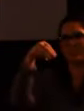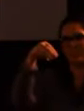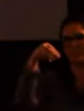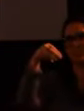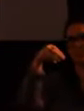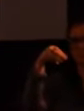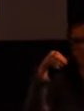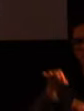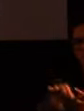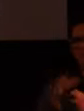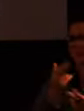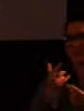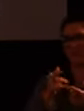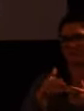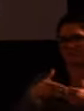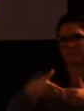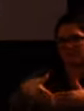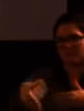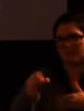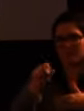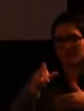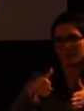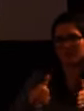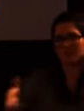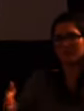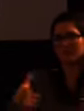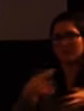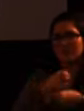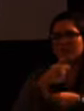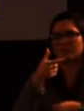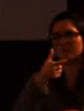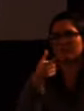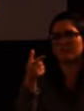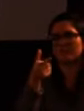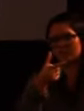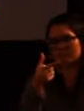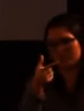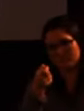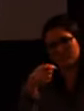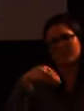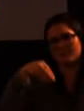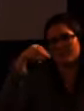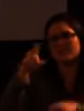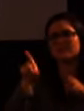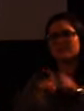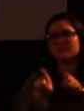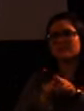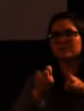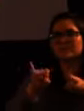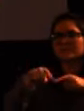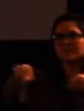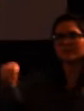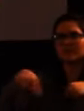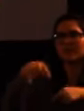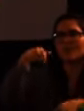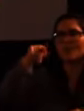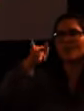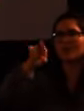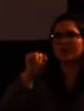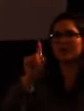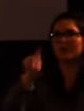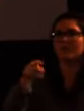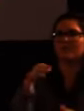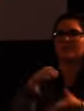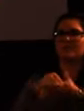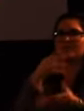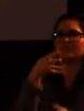atestada a extensão desse lote. E que, no caso da quadra, não ultrapasse 450 metros. De